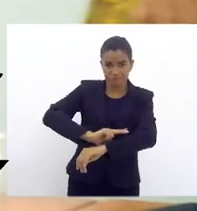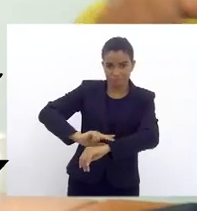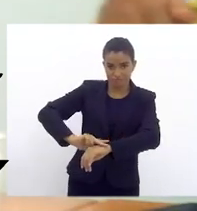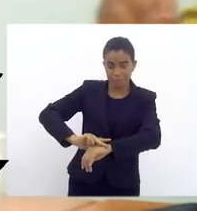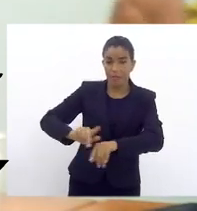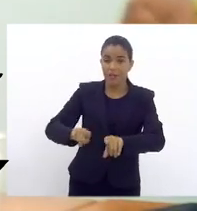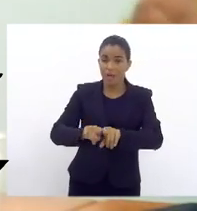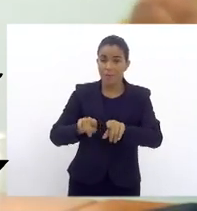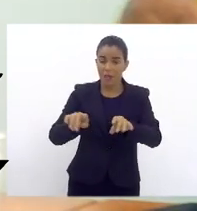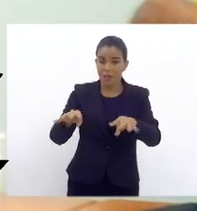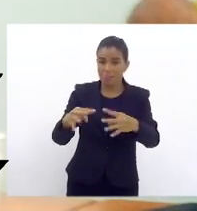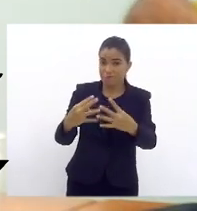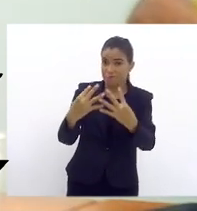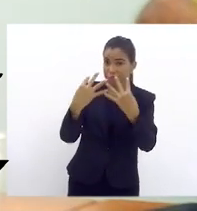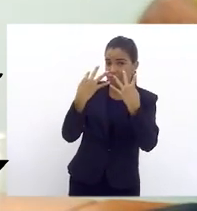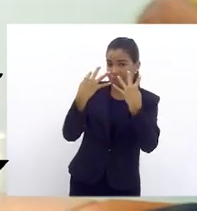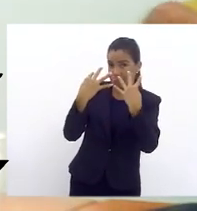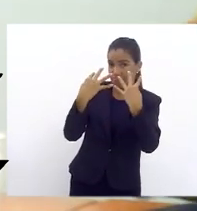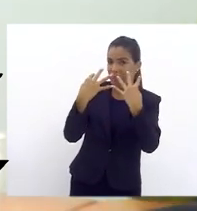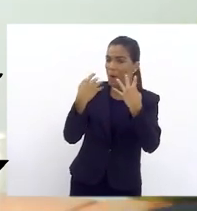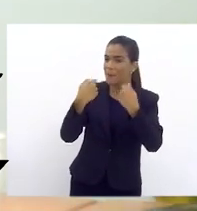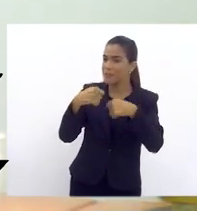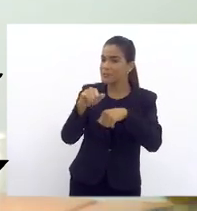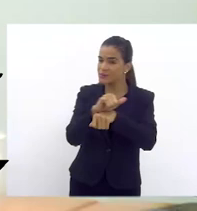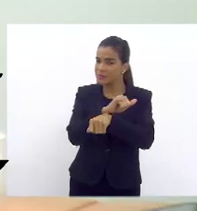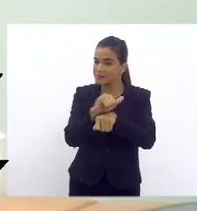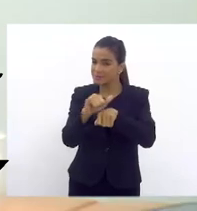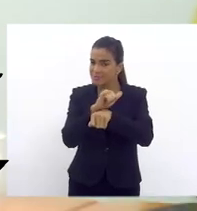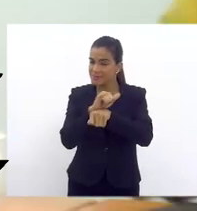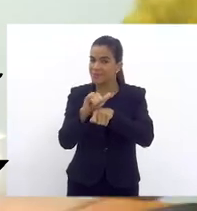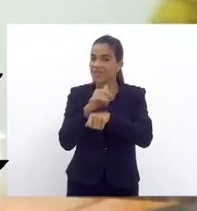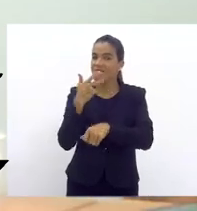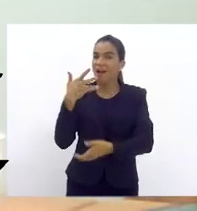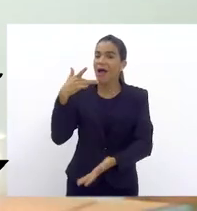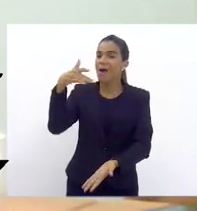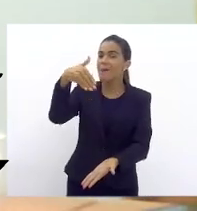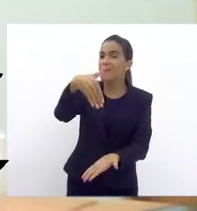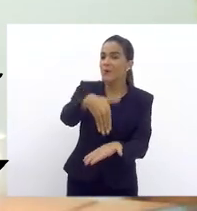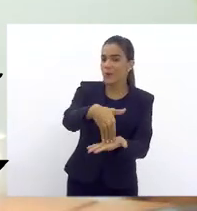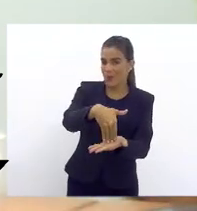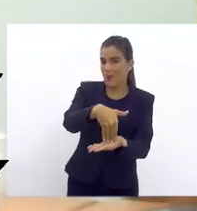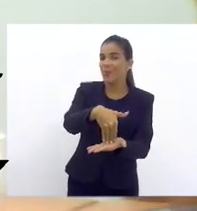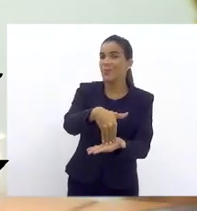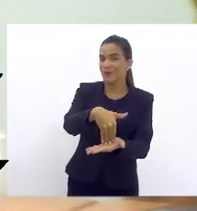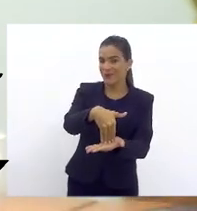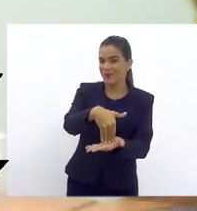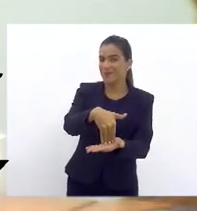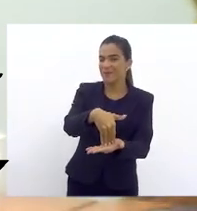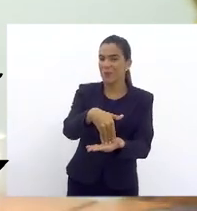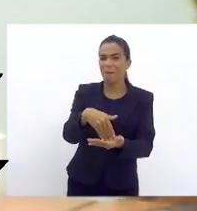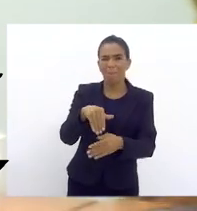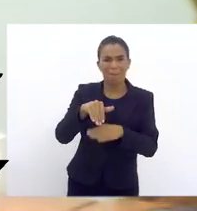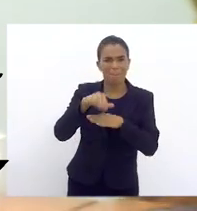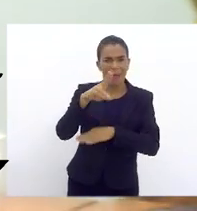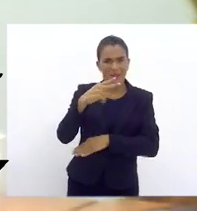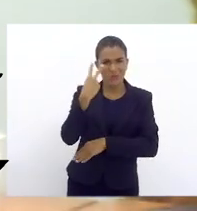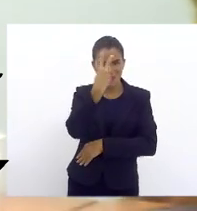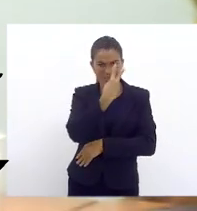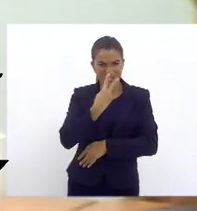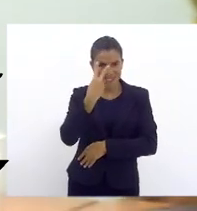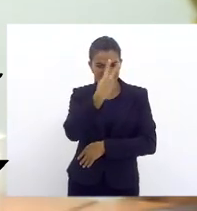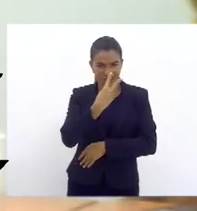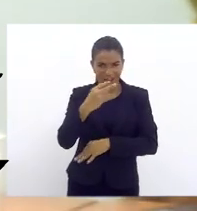atrair a atenção vou ter que usar aqui uma estratégia que falar por último depois de mais de duas horas né de audiência